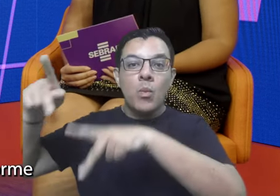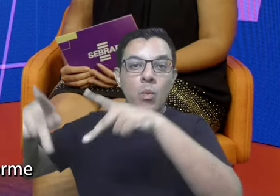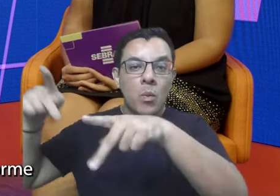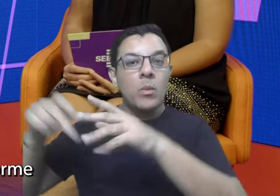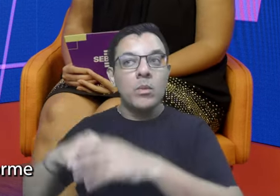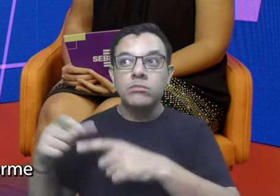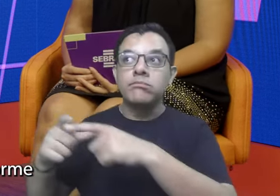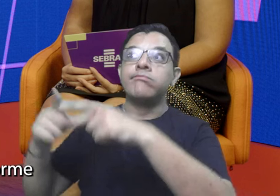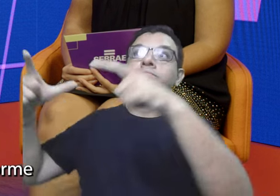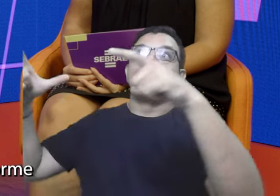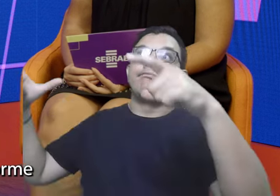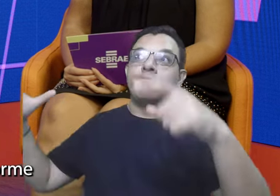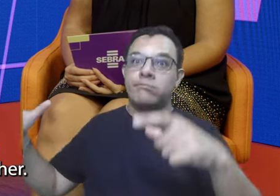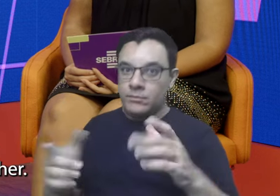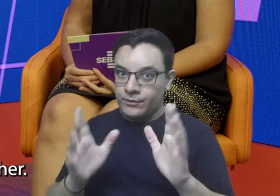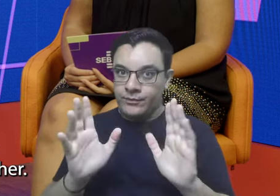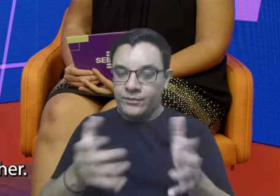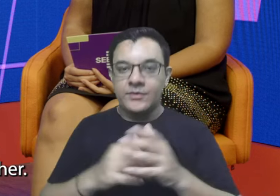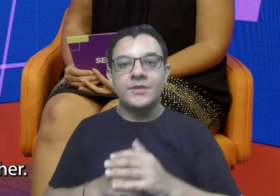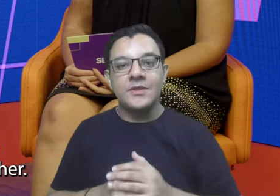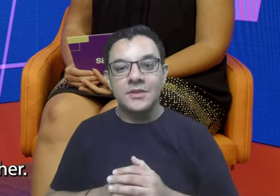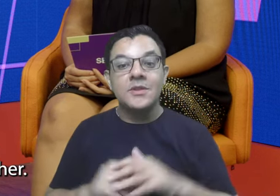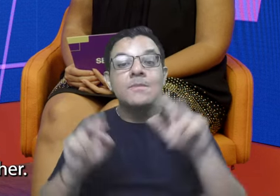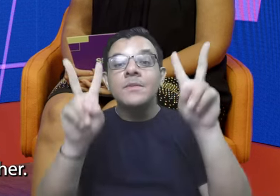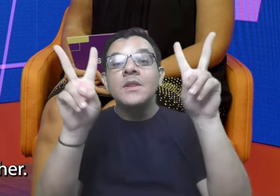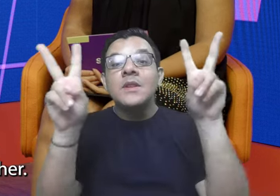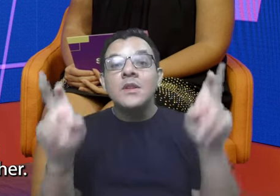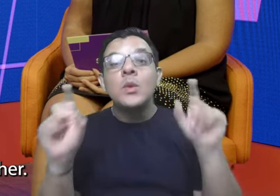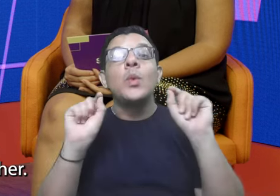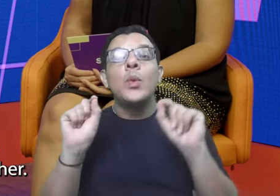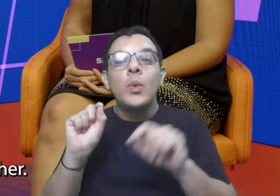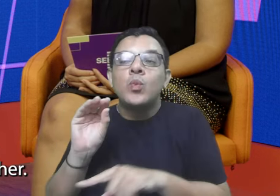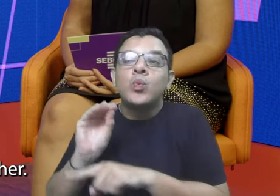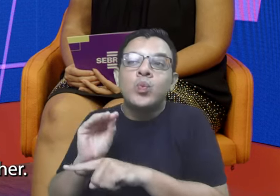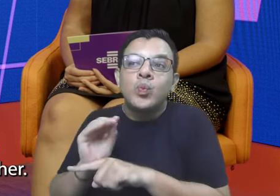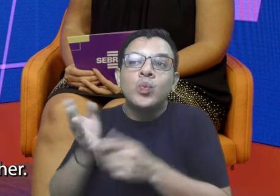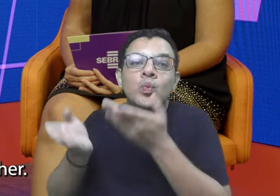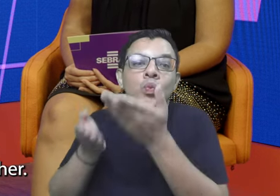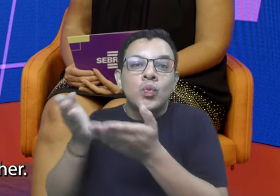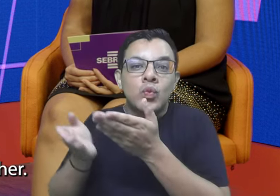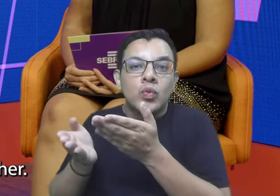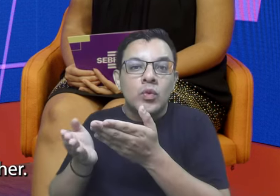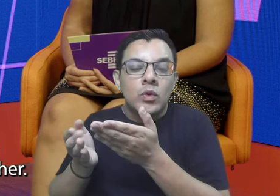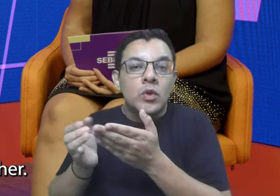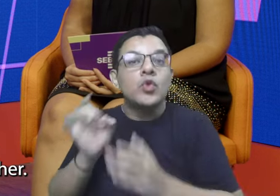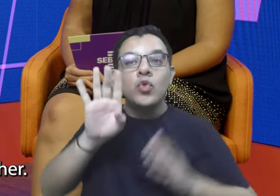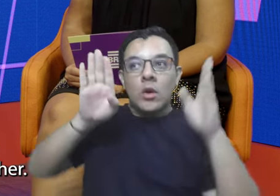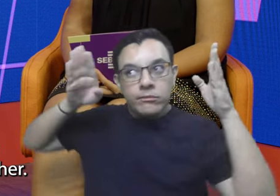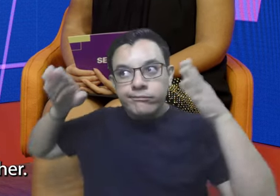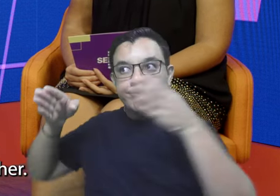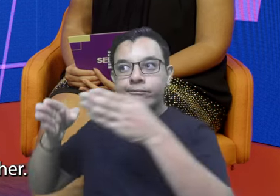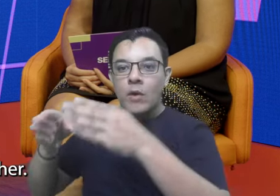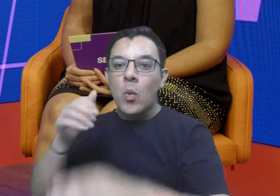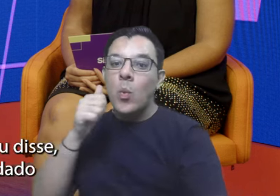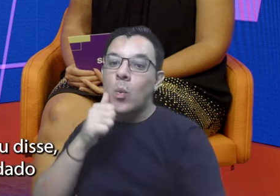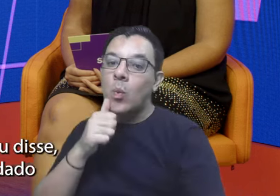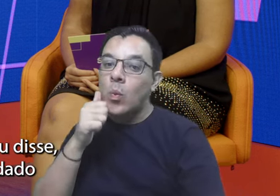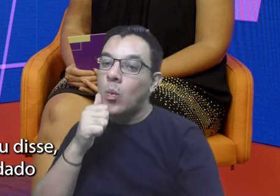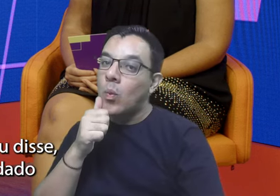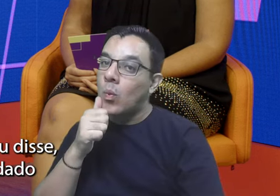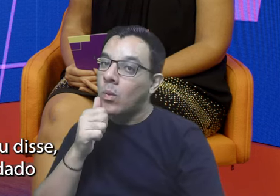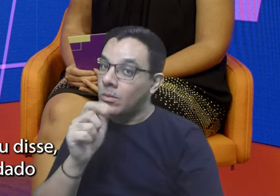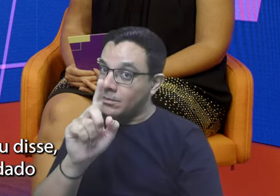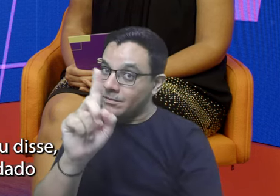população enorme e a questão é o cuidado ele não ser exclusivo da mulher né um